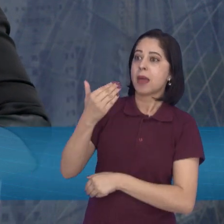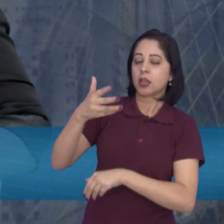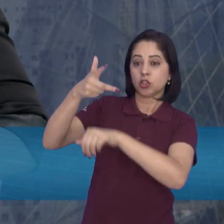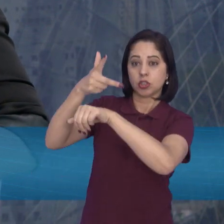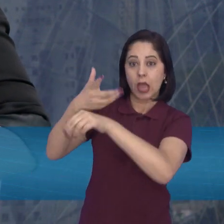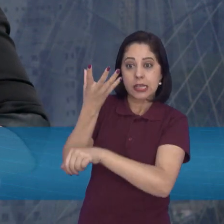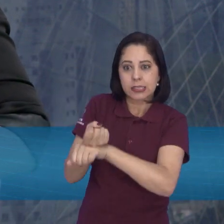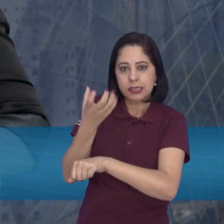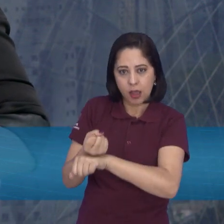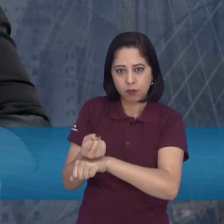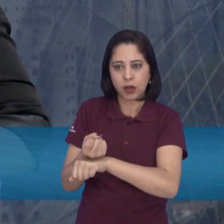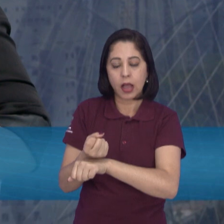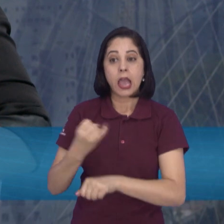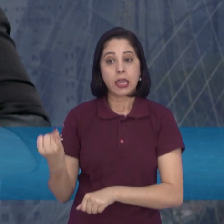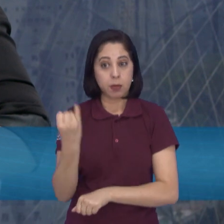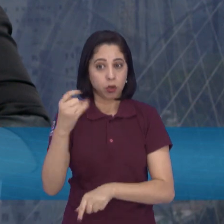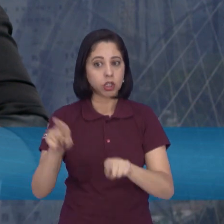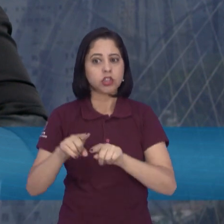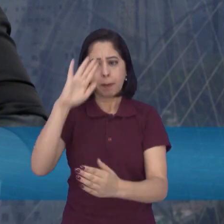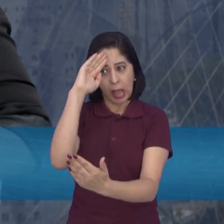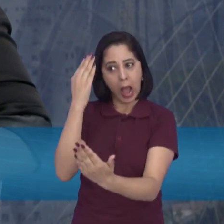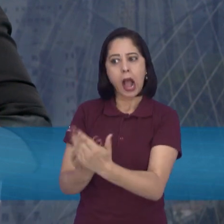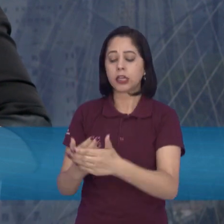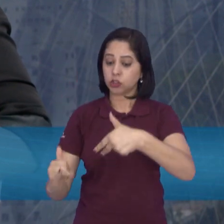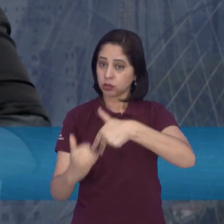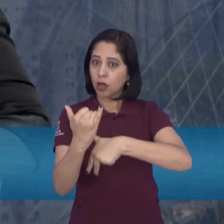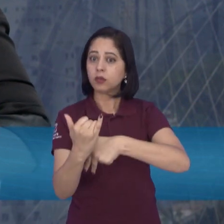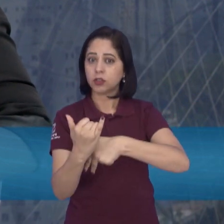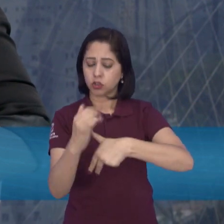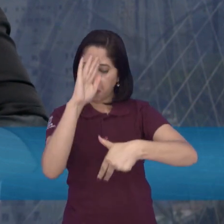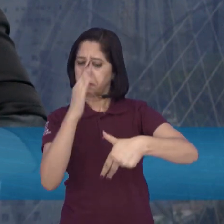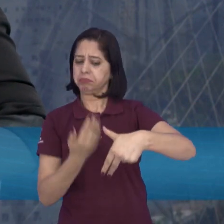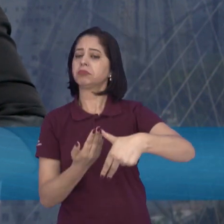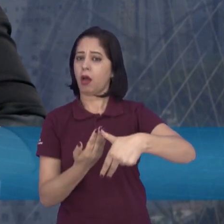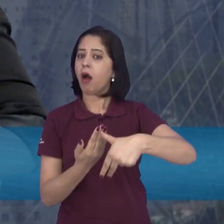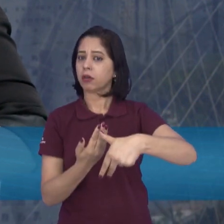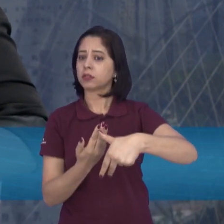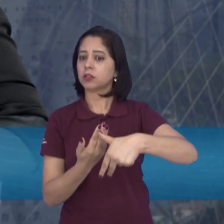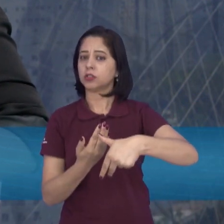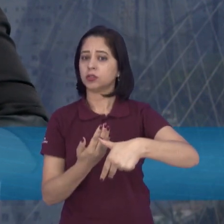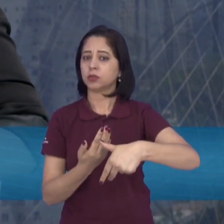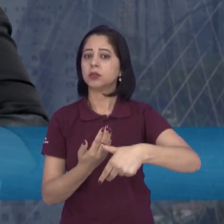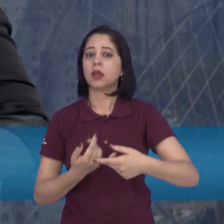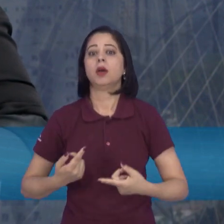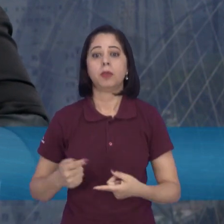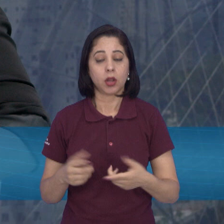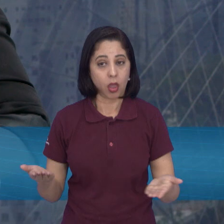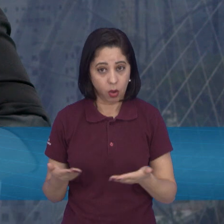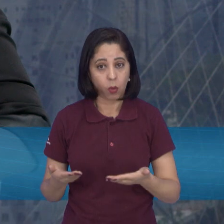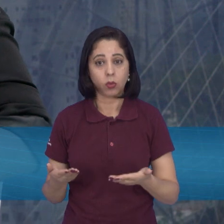também da importância da palavra da vítima, né? E de que hoje a gente tem protocolo de julgamento sob perspectiva de gênero, ou seja, para